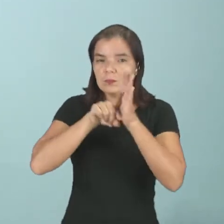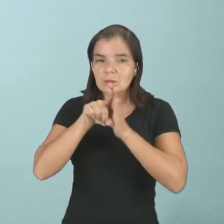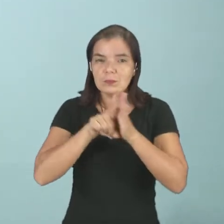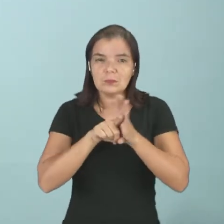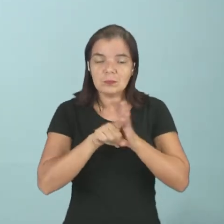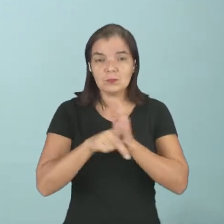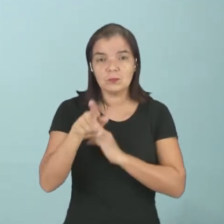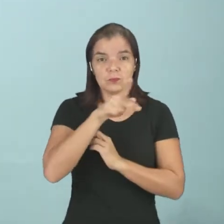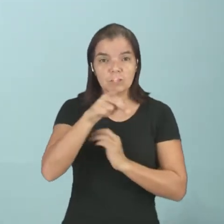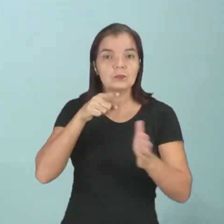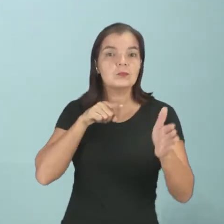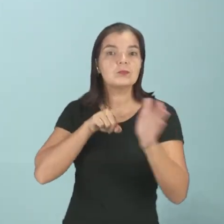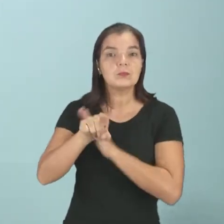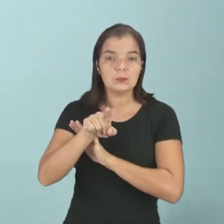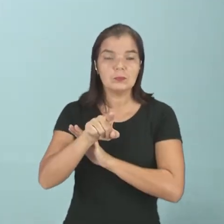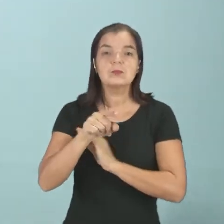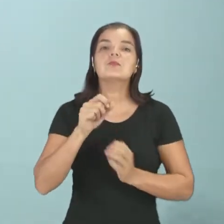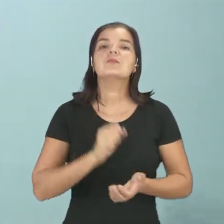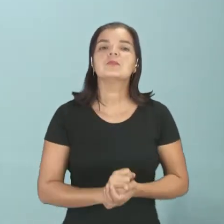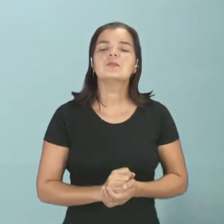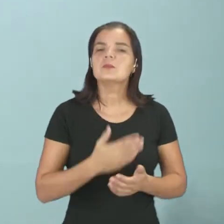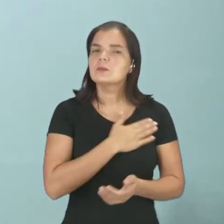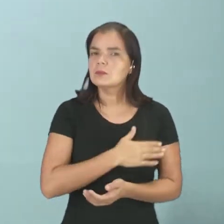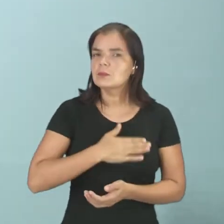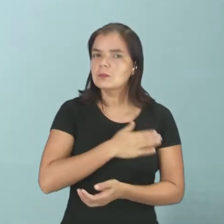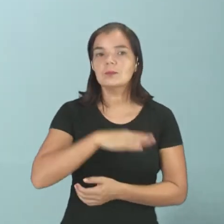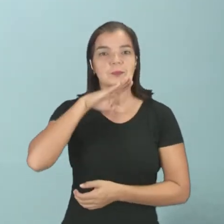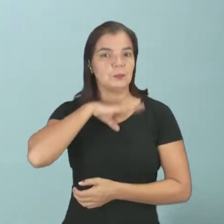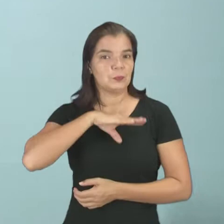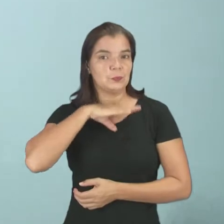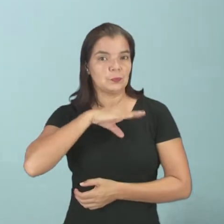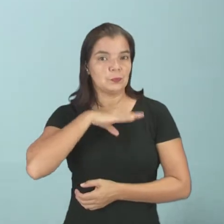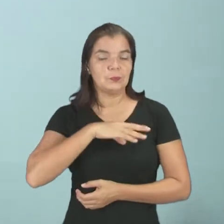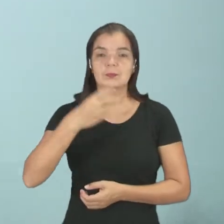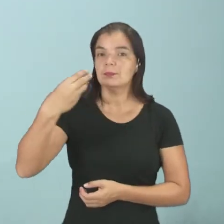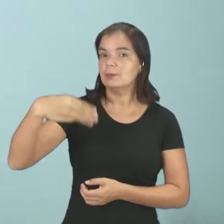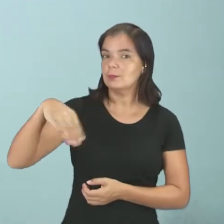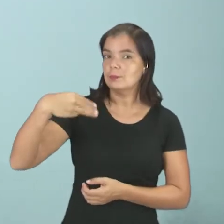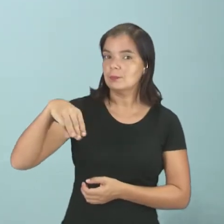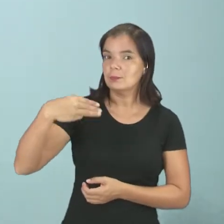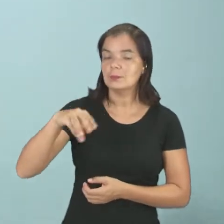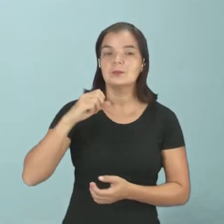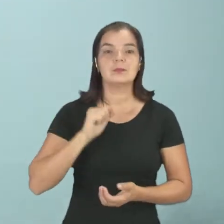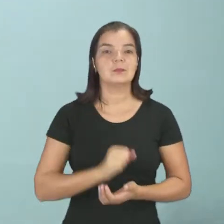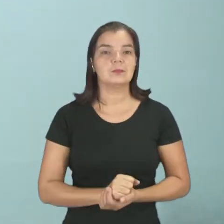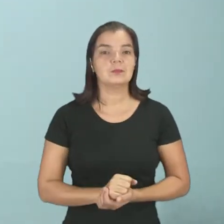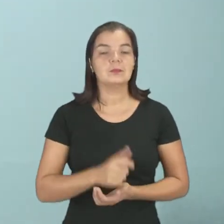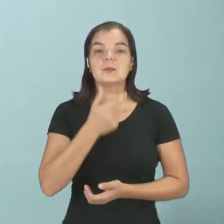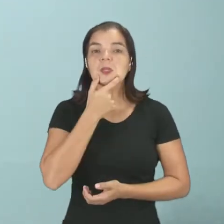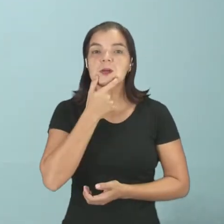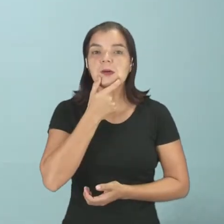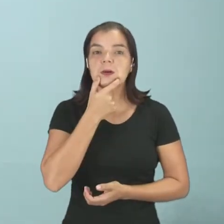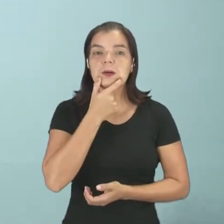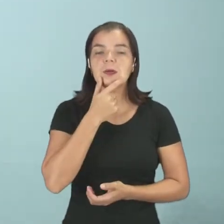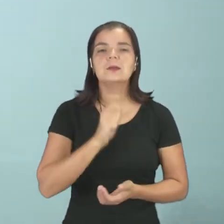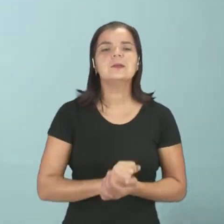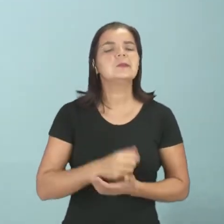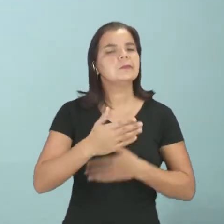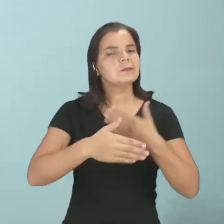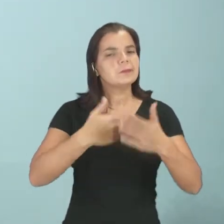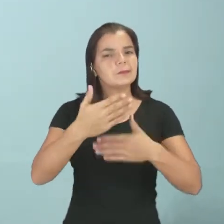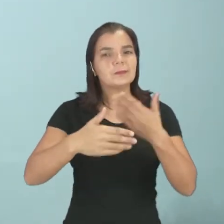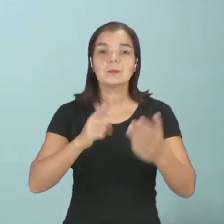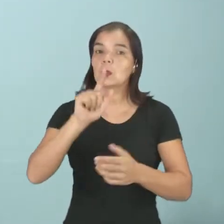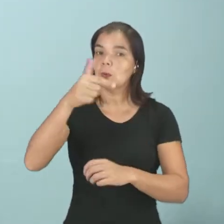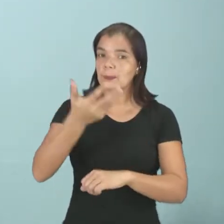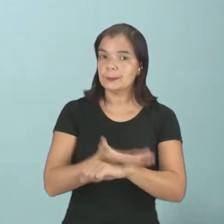supor que o professor pergunte os alunos que gostam de português, de matemática, né, de inglês e assim por diante com